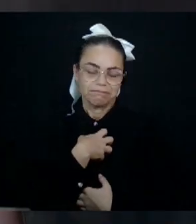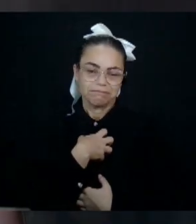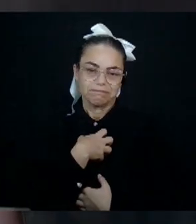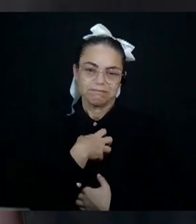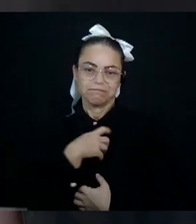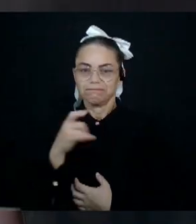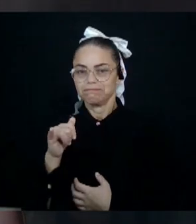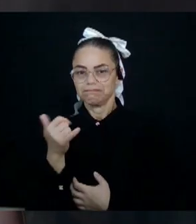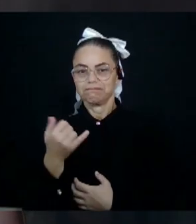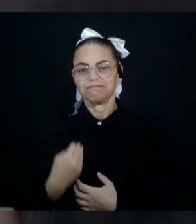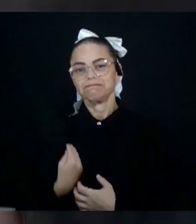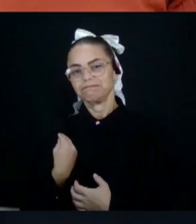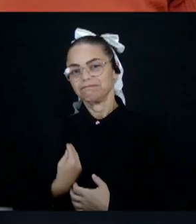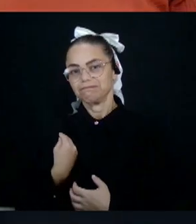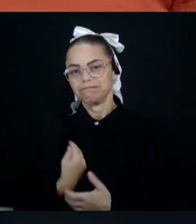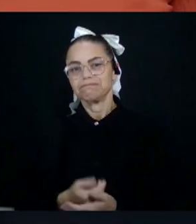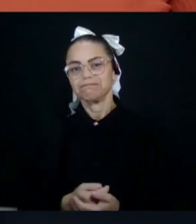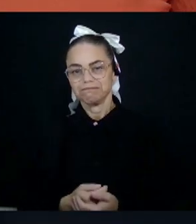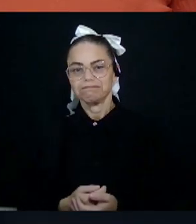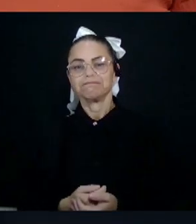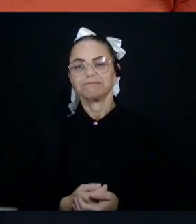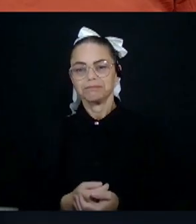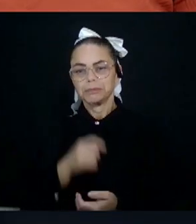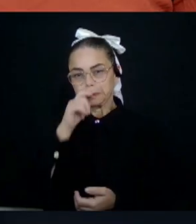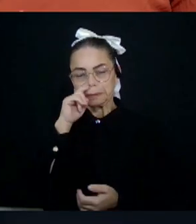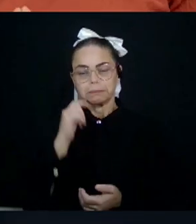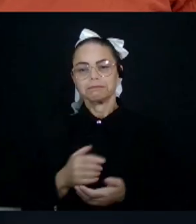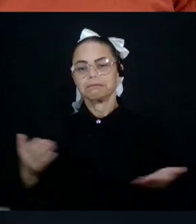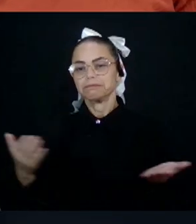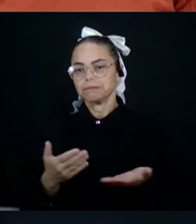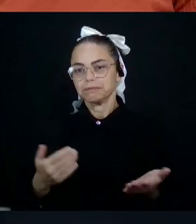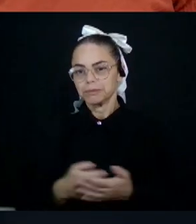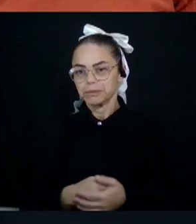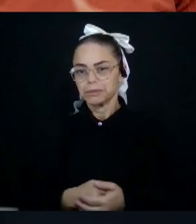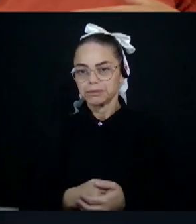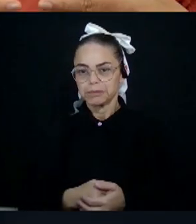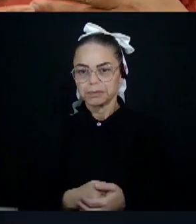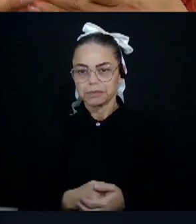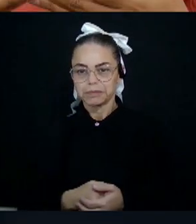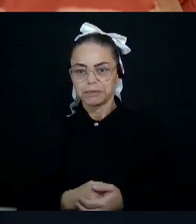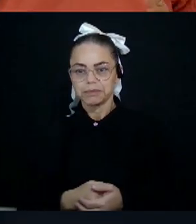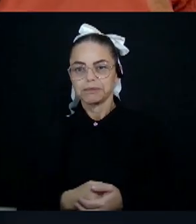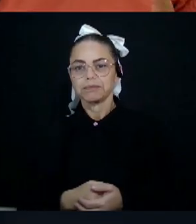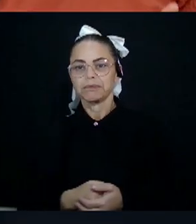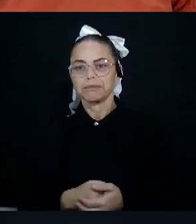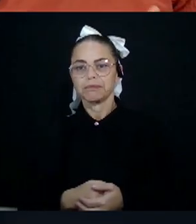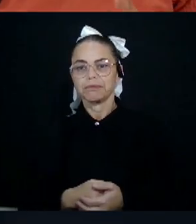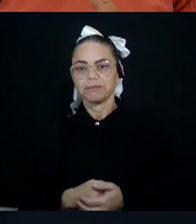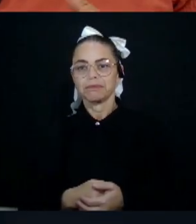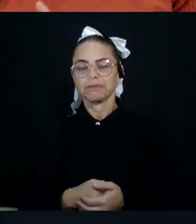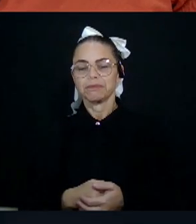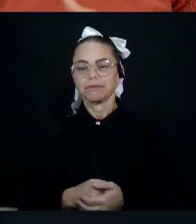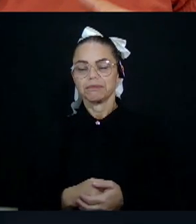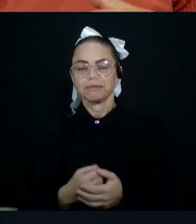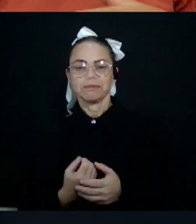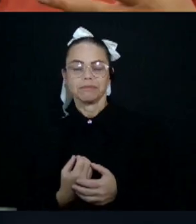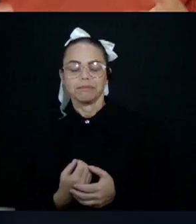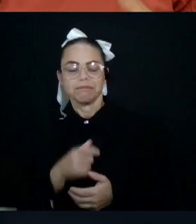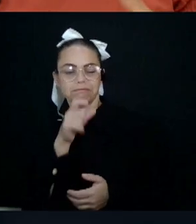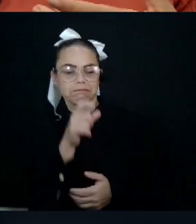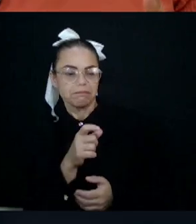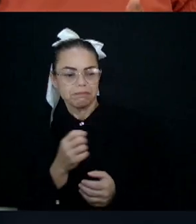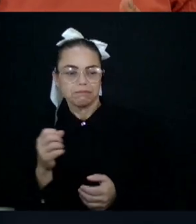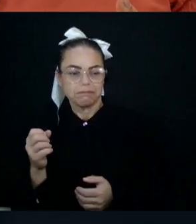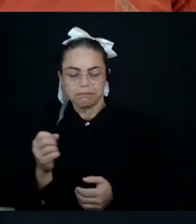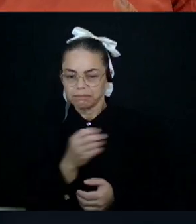né, da vida. Exatamente, isso mesmo. Agora, nessa questão de criar uma outra pessoa, ou então